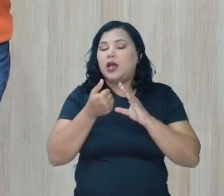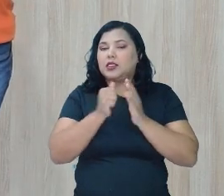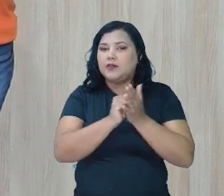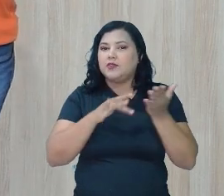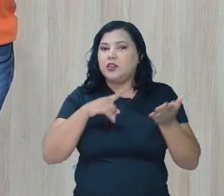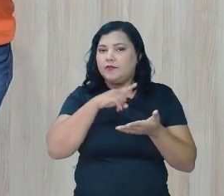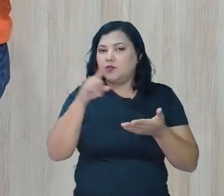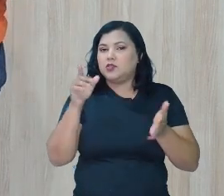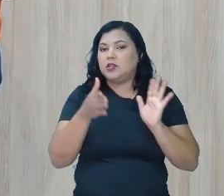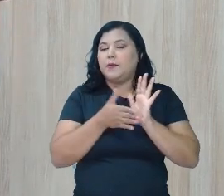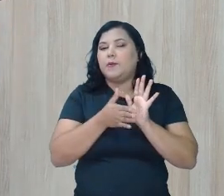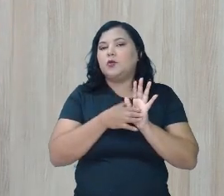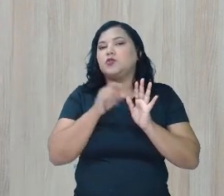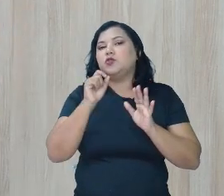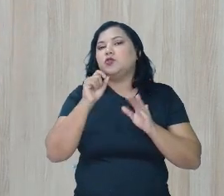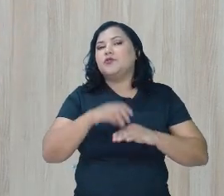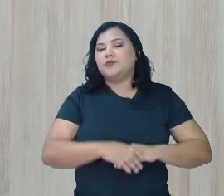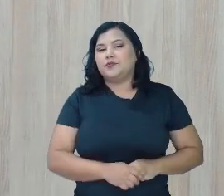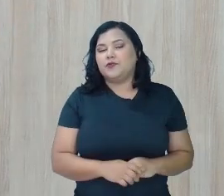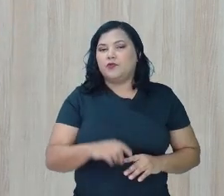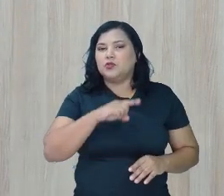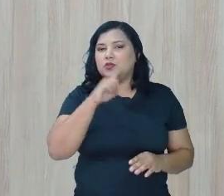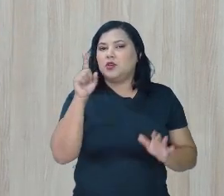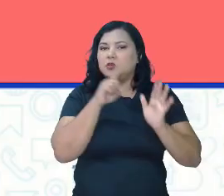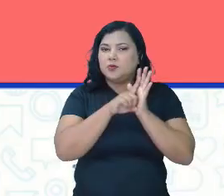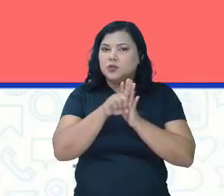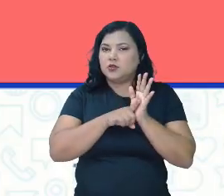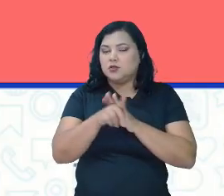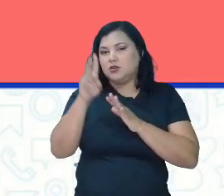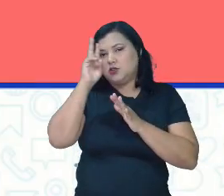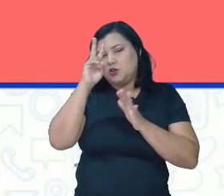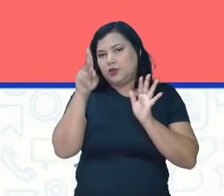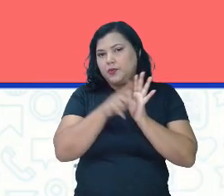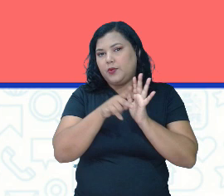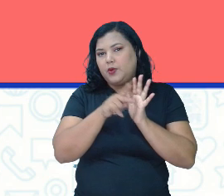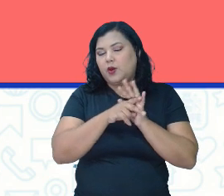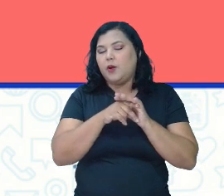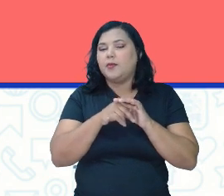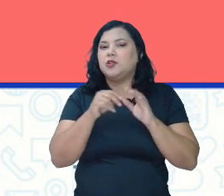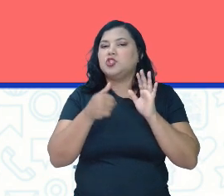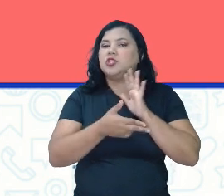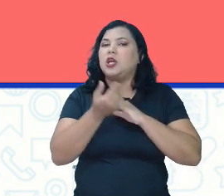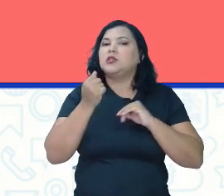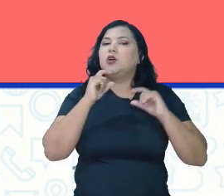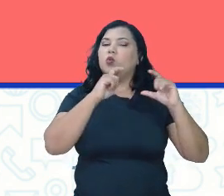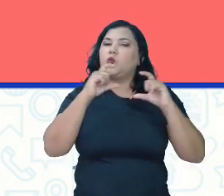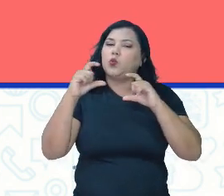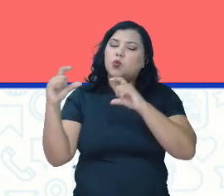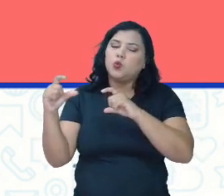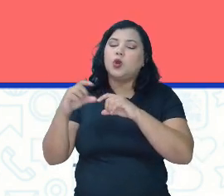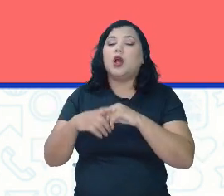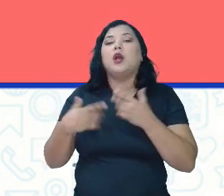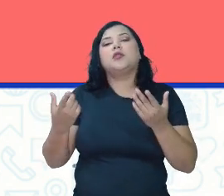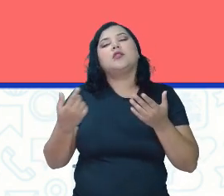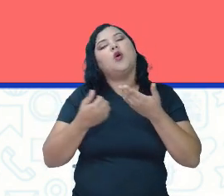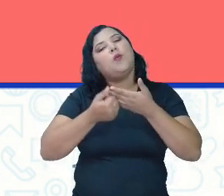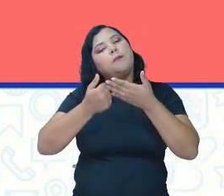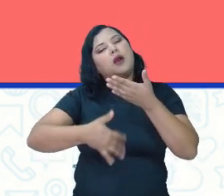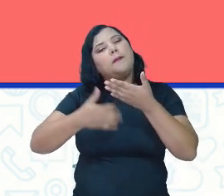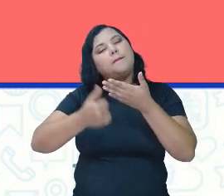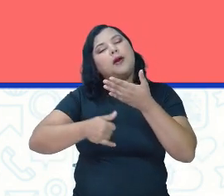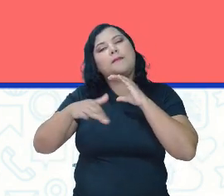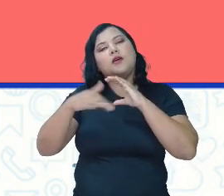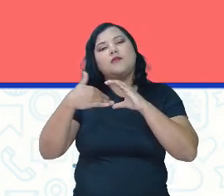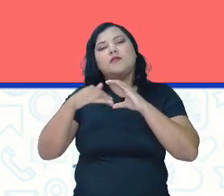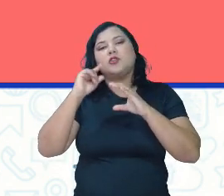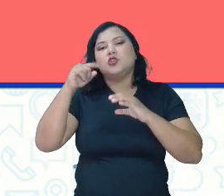proposta é de vocês. Então, pesquisem histórias em quadrinhos japonesas. Comentem conosco nas